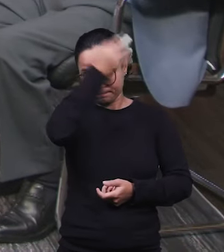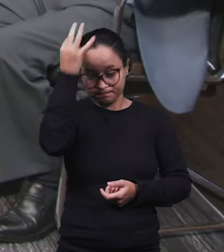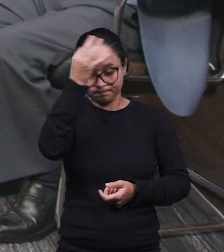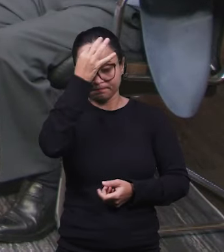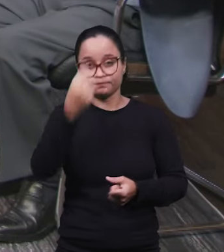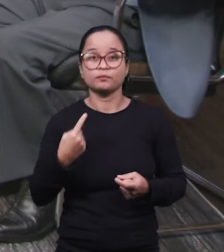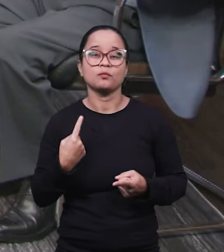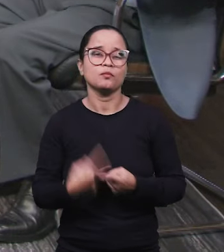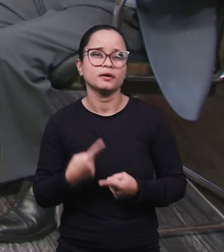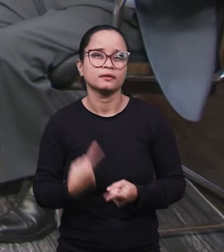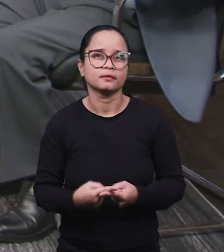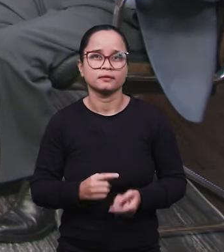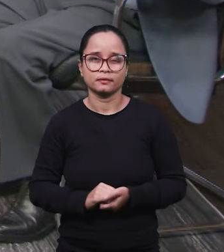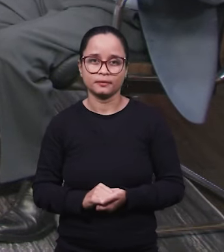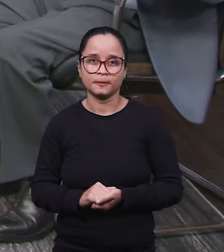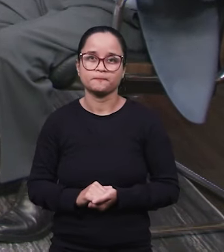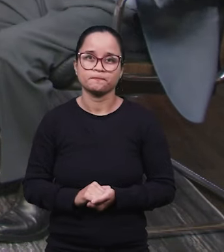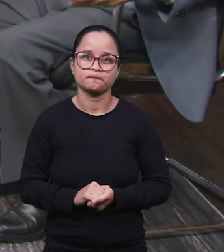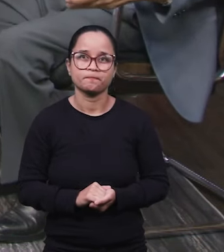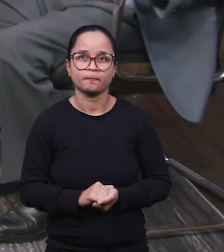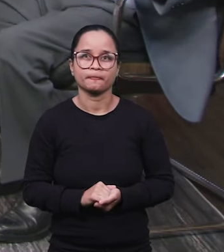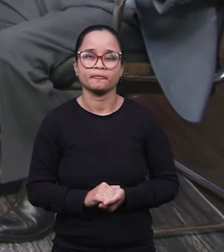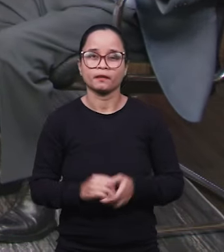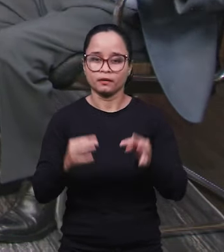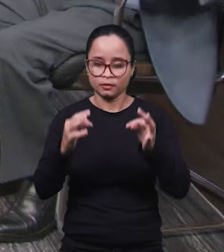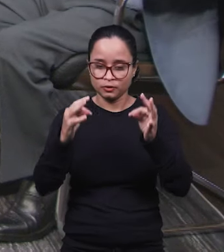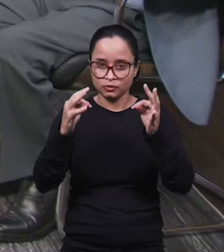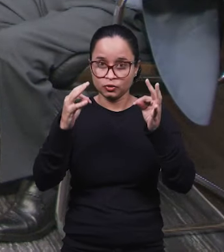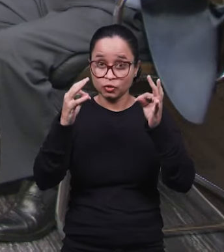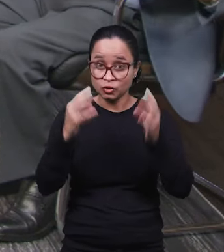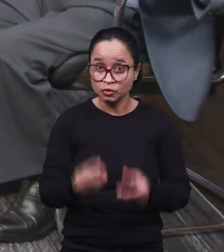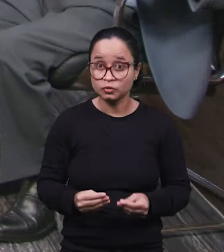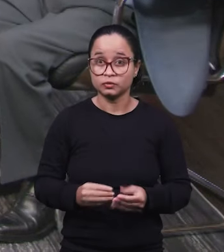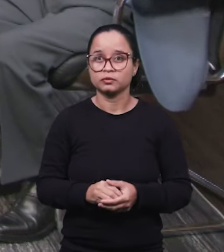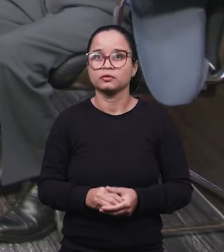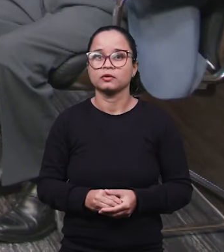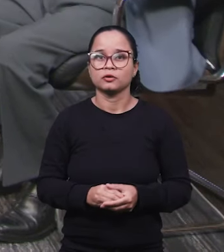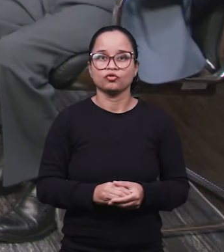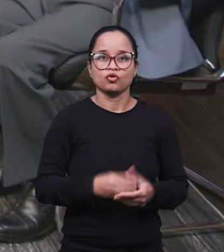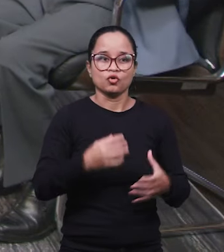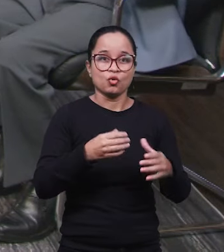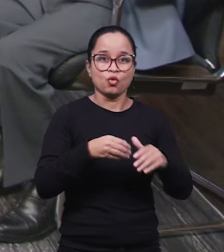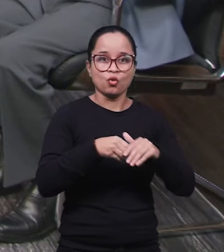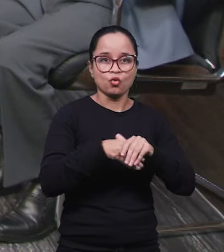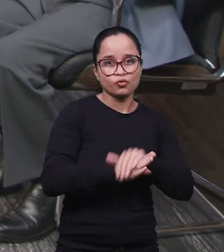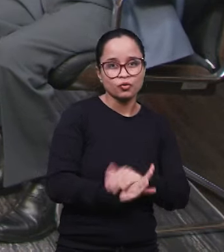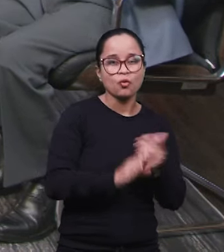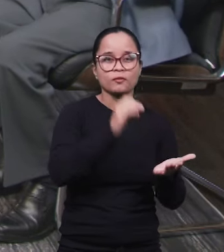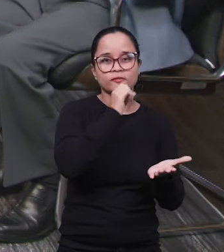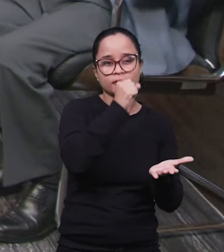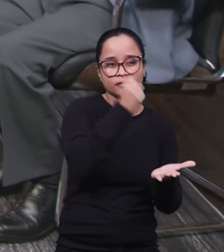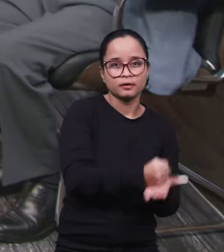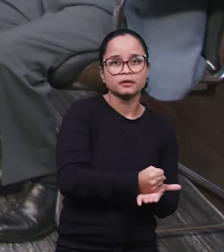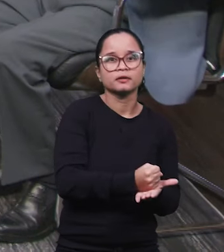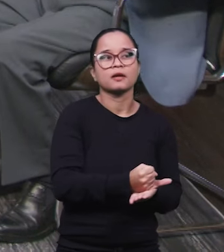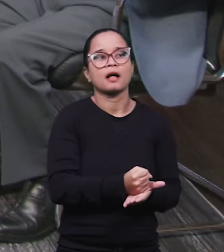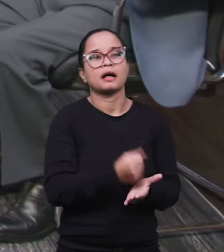quê? O ritual que o Velho Testamento tinha, o ritual que existia no